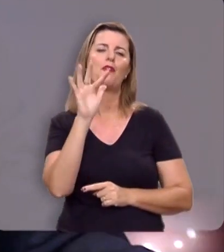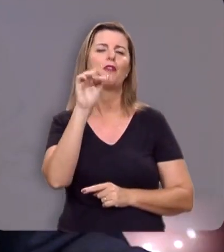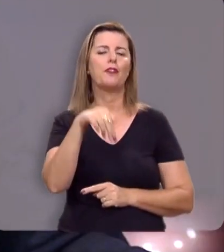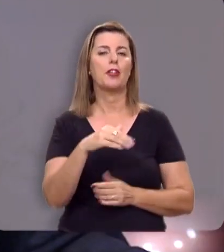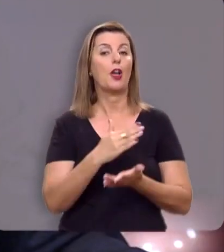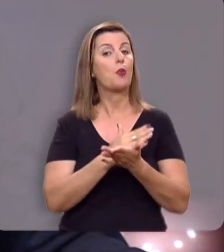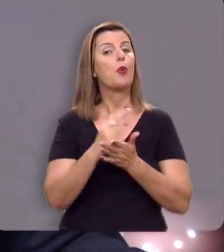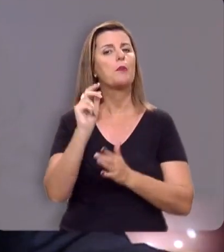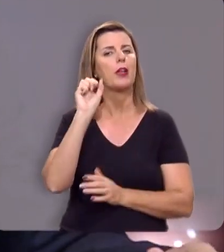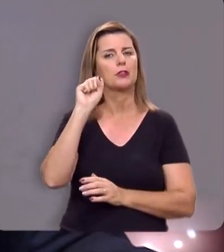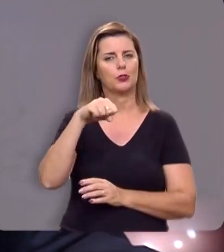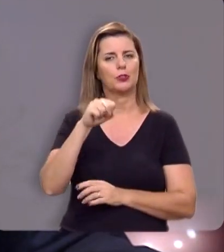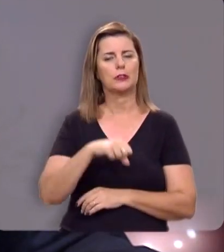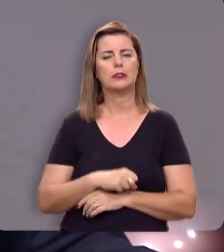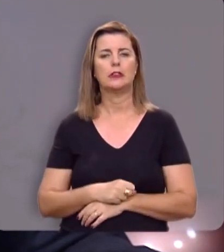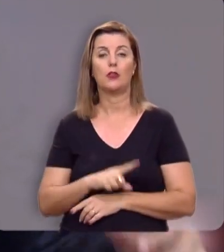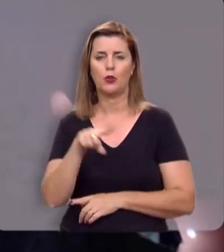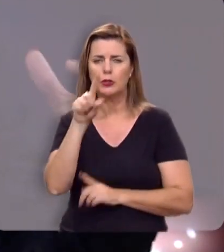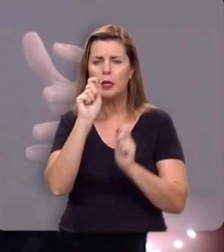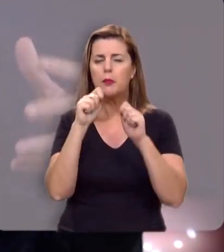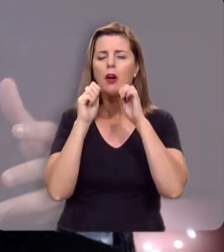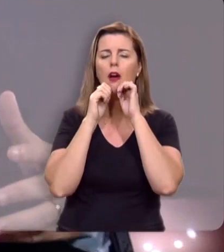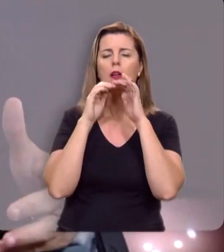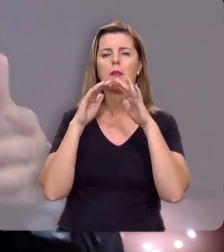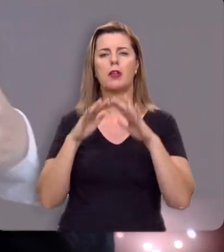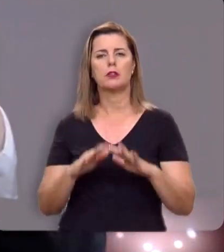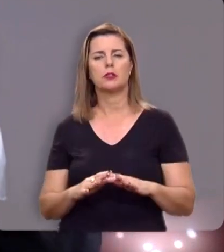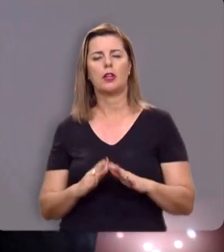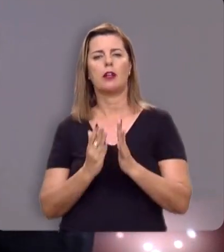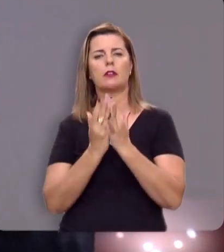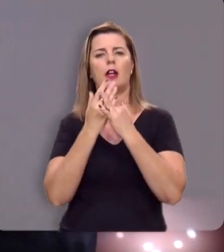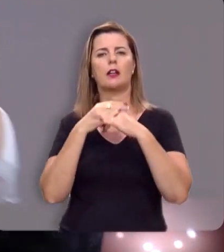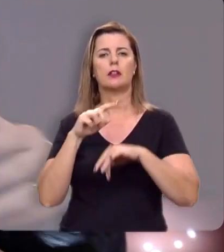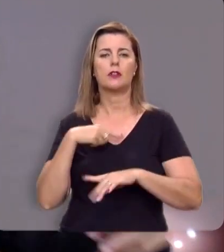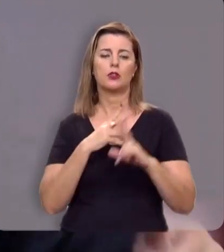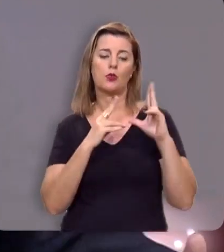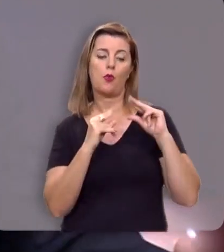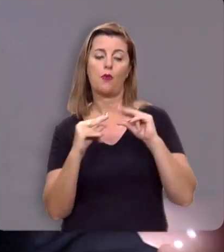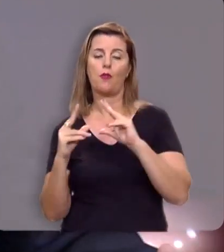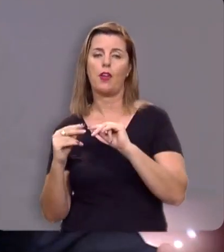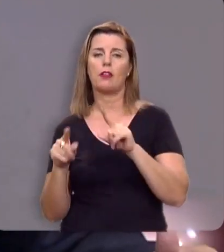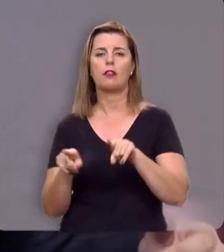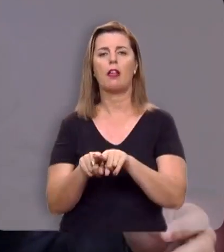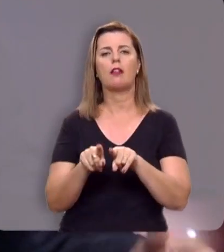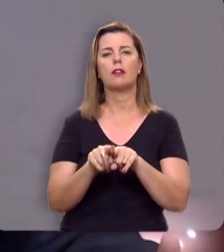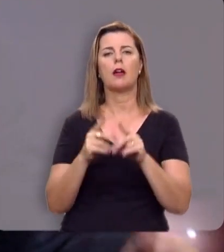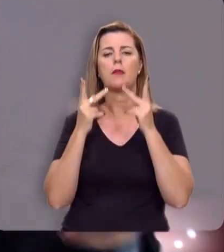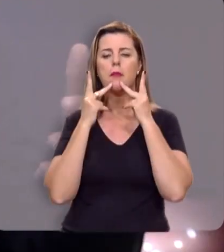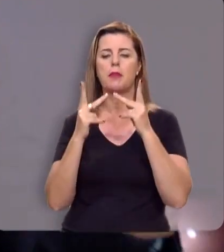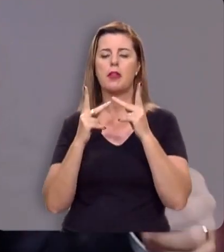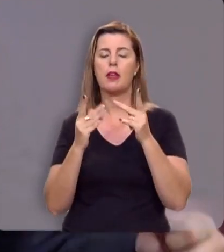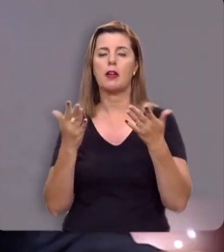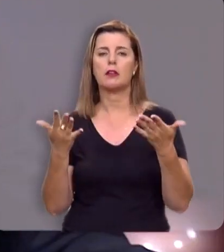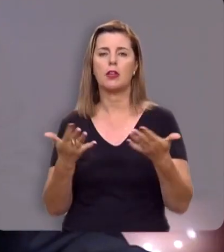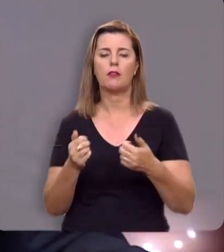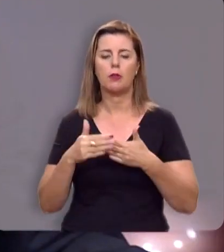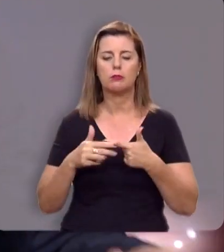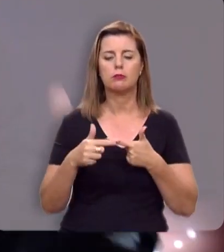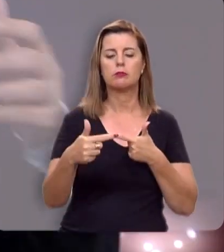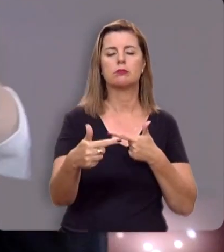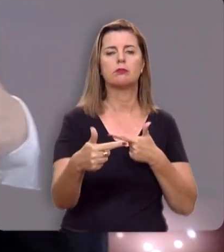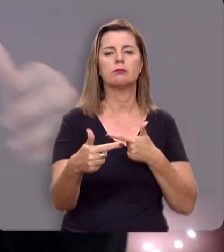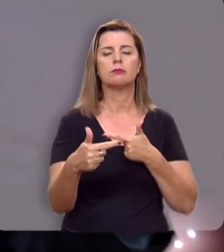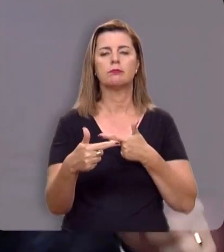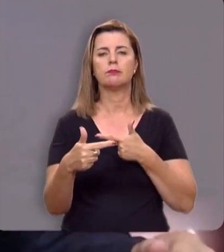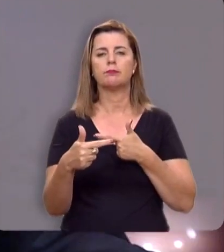o começo. Que você possa ser abençoado por essa nossa conversa e também pela mensagem que nós